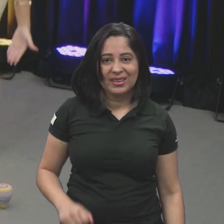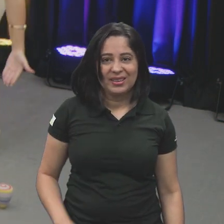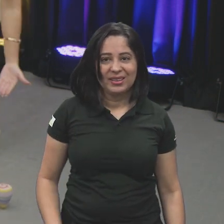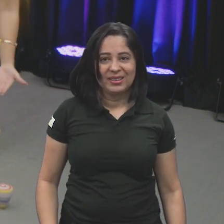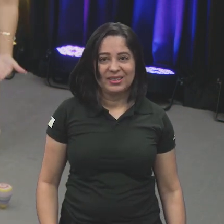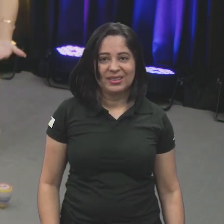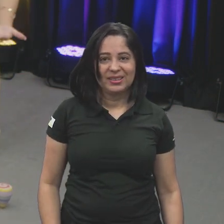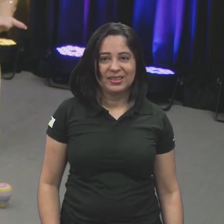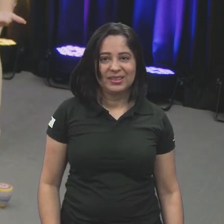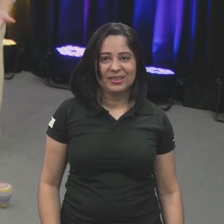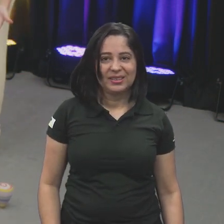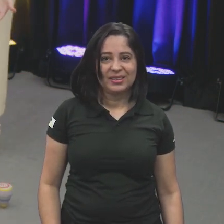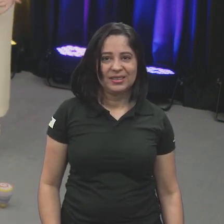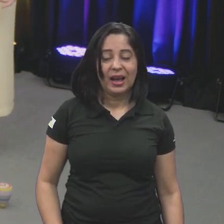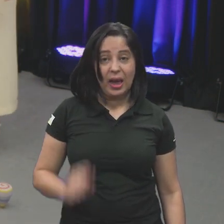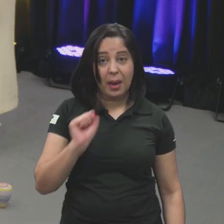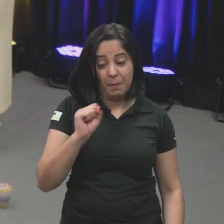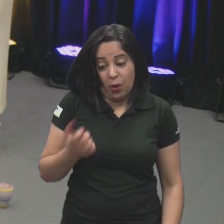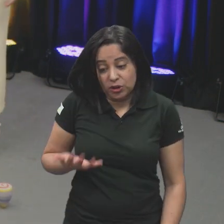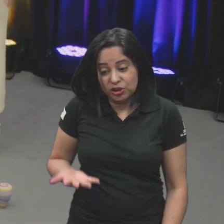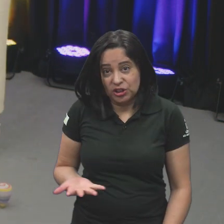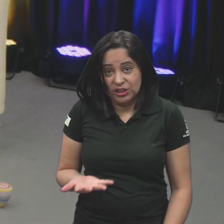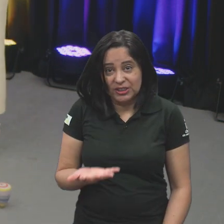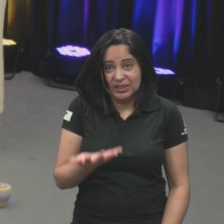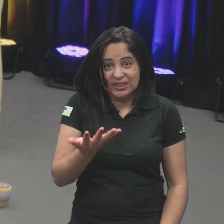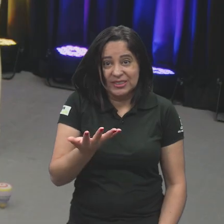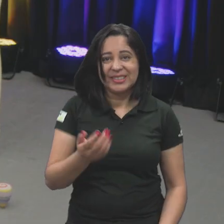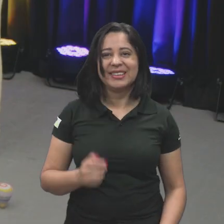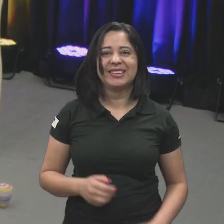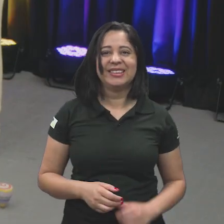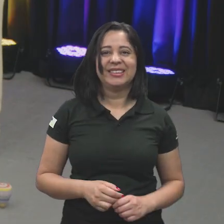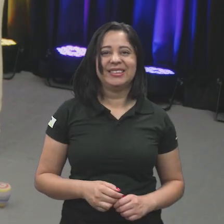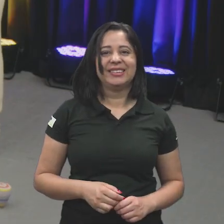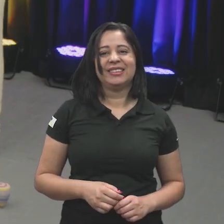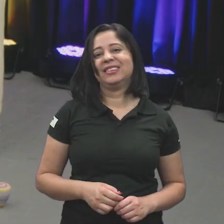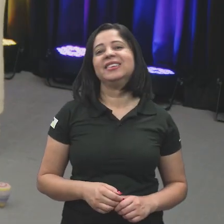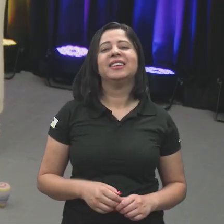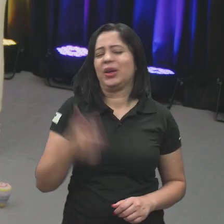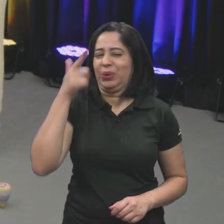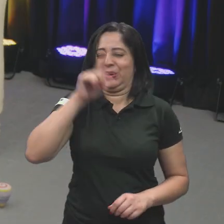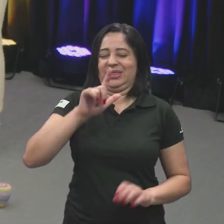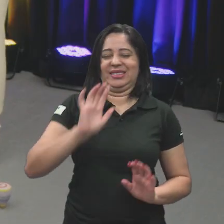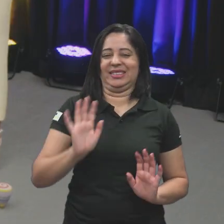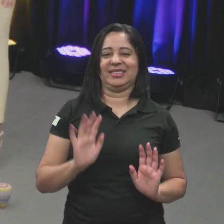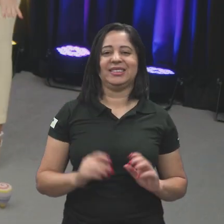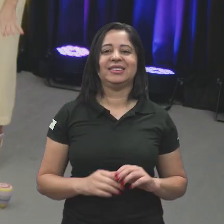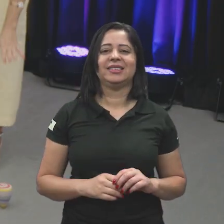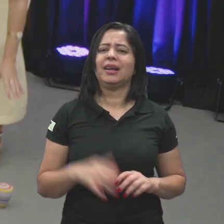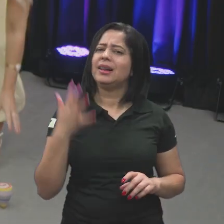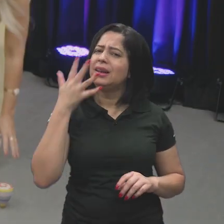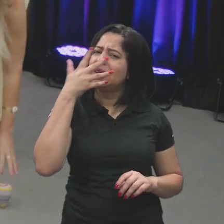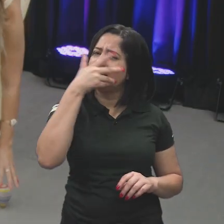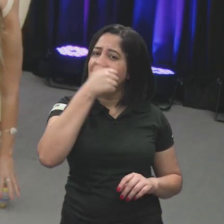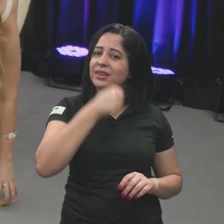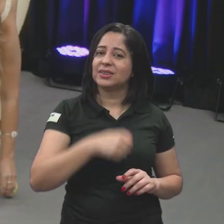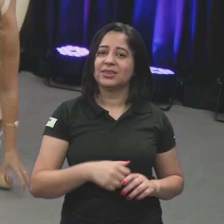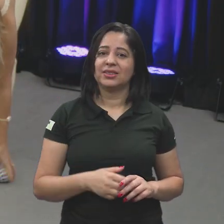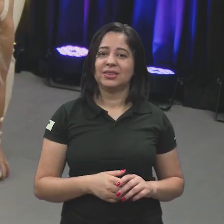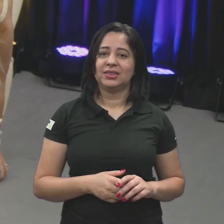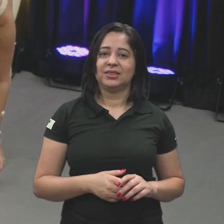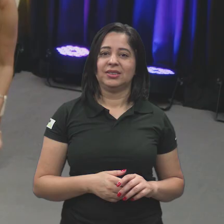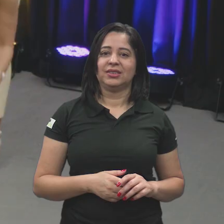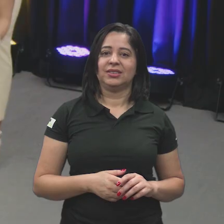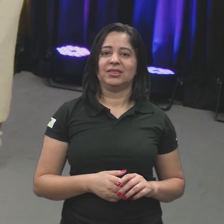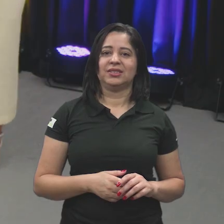Aqueles pega na mão. Eu queria tentar fazer isso. Não vou conseguir. Lindo, hein, gente? Ó.